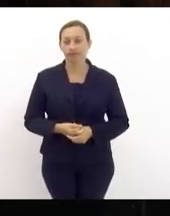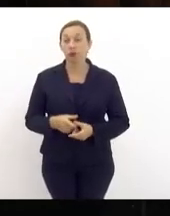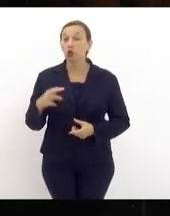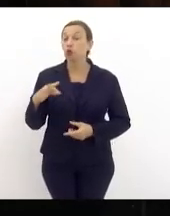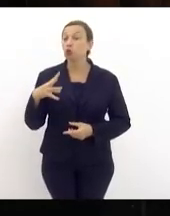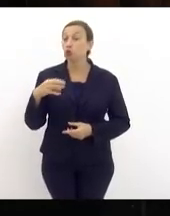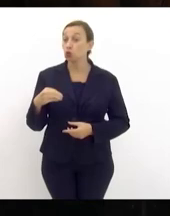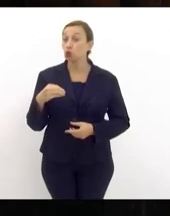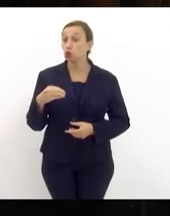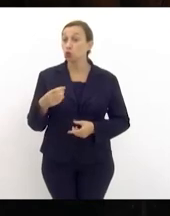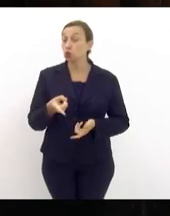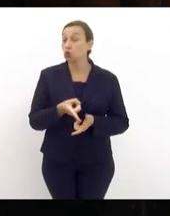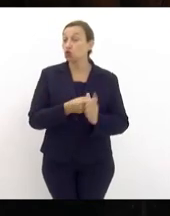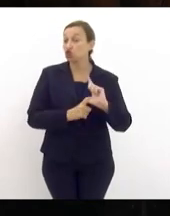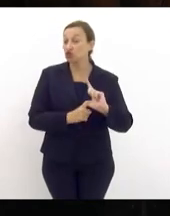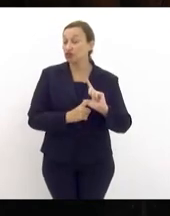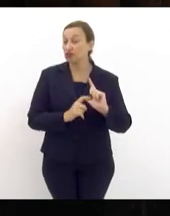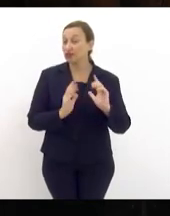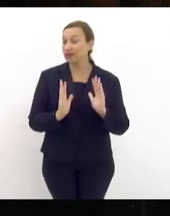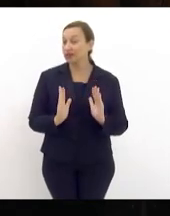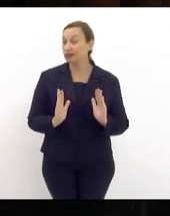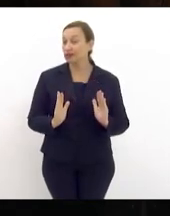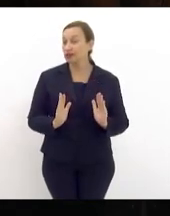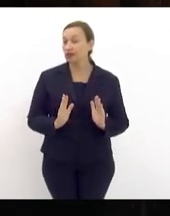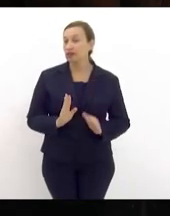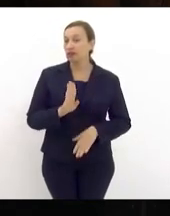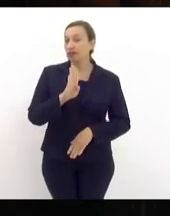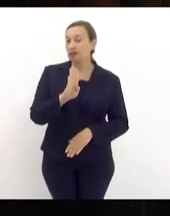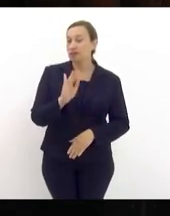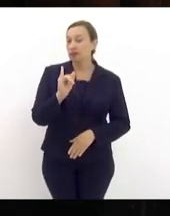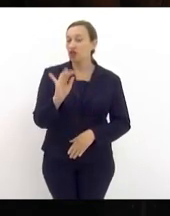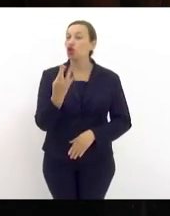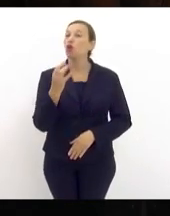Tudo dívidas na casa dos bilhões.